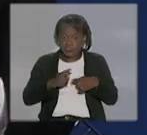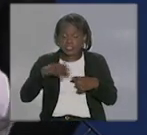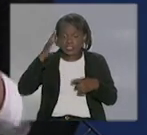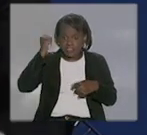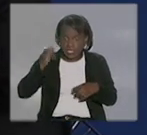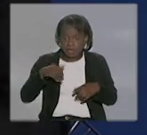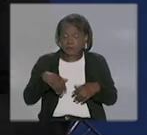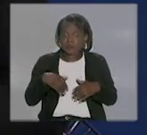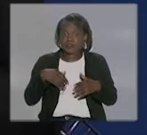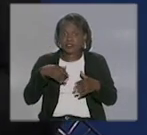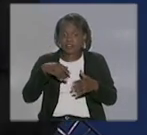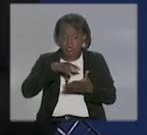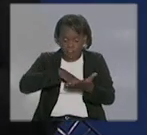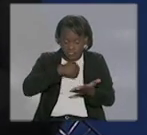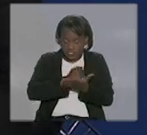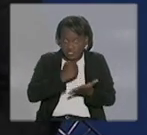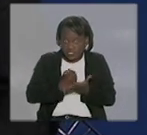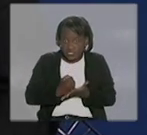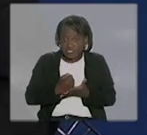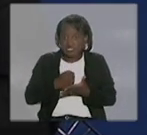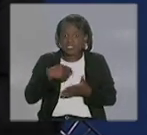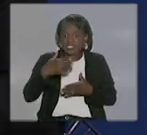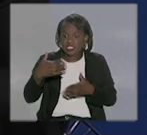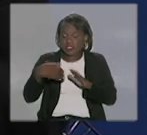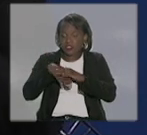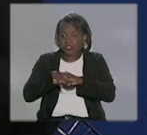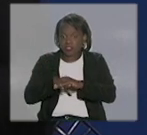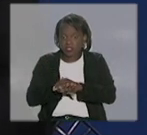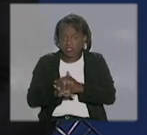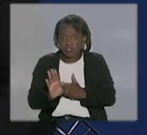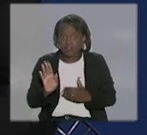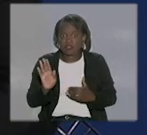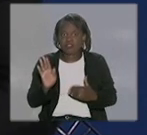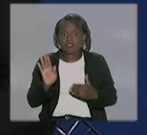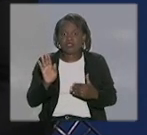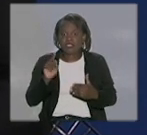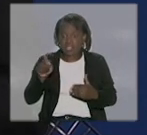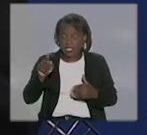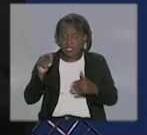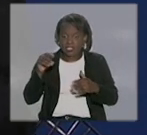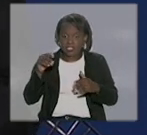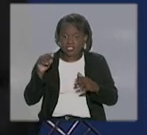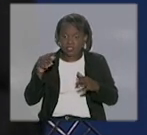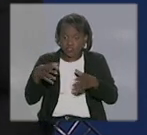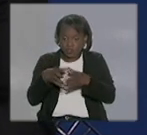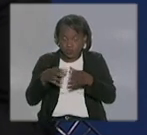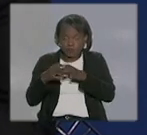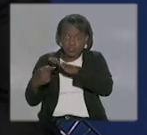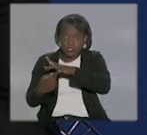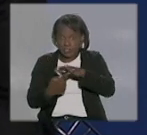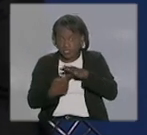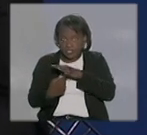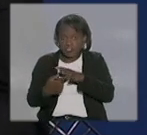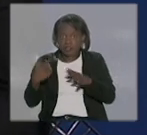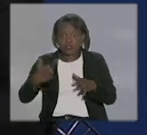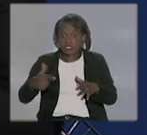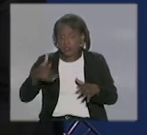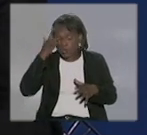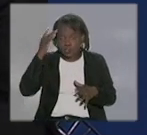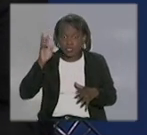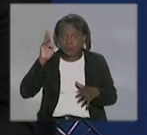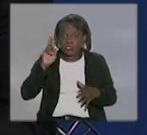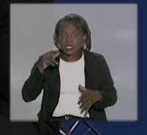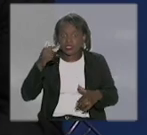que o licenciamento pode ter muitos vícios, as próprias agências ambientais às vezes não têm